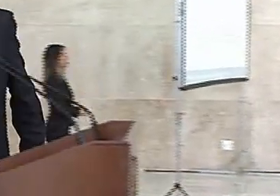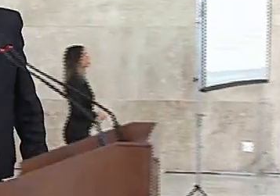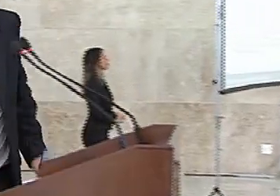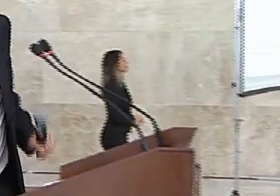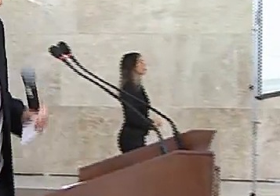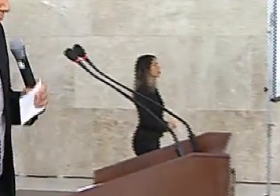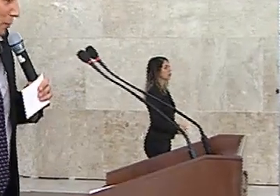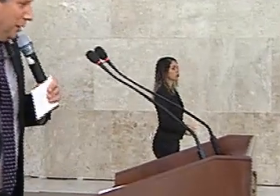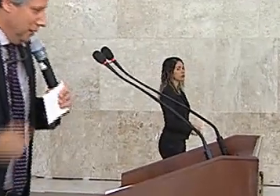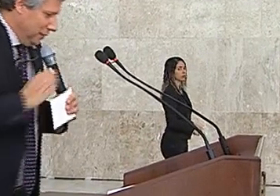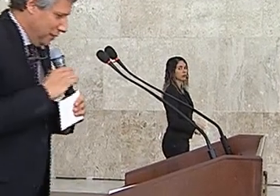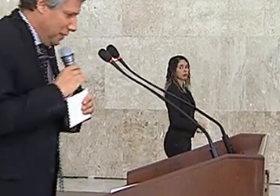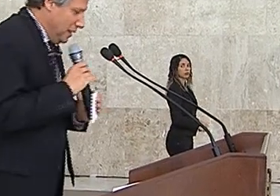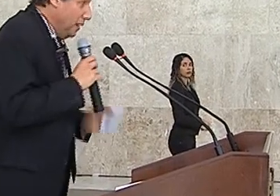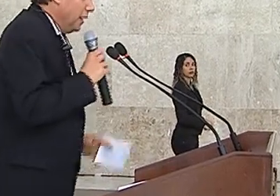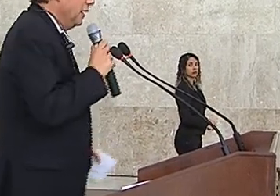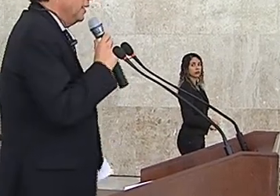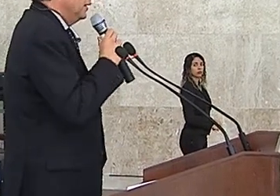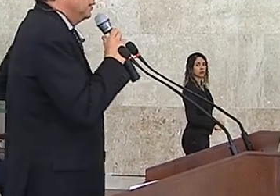favor